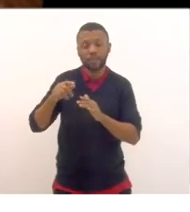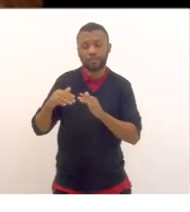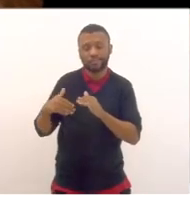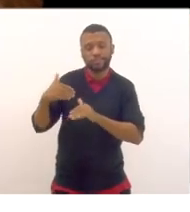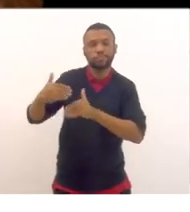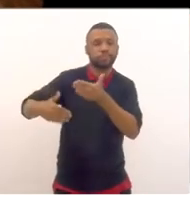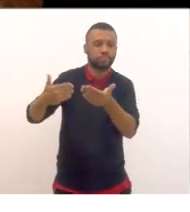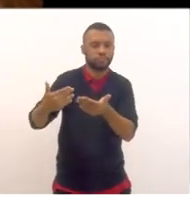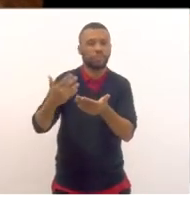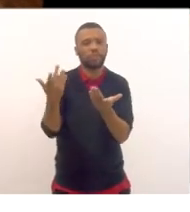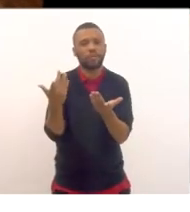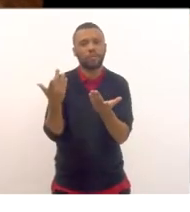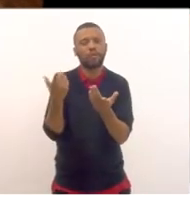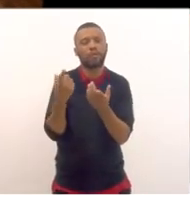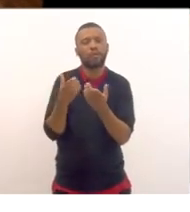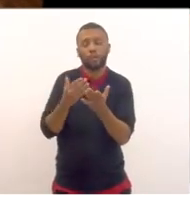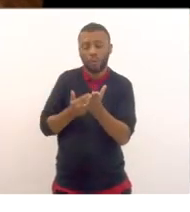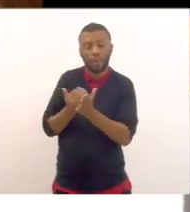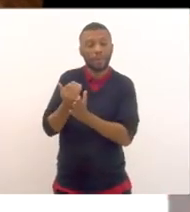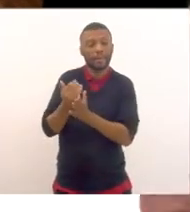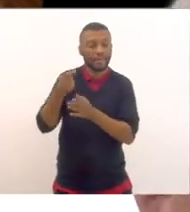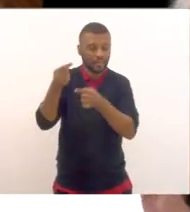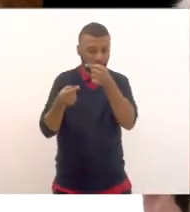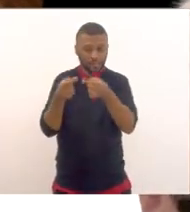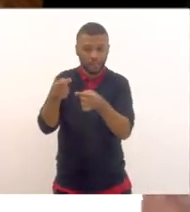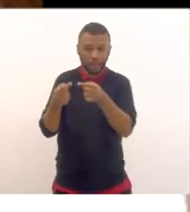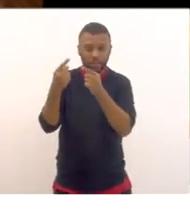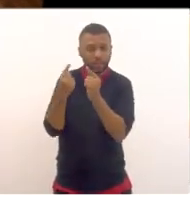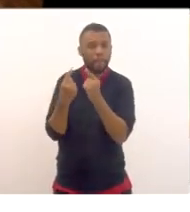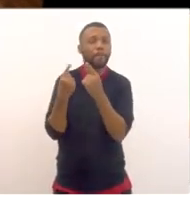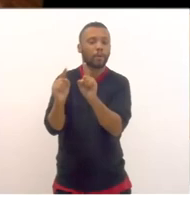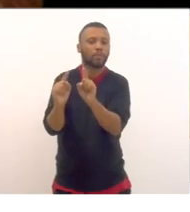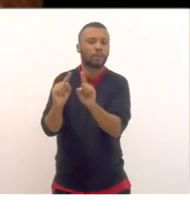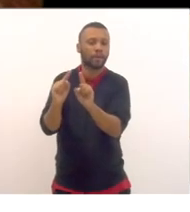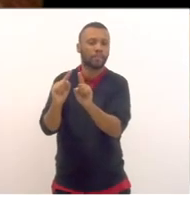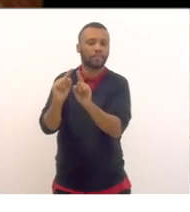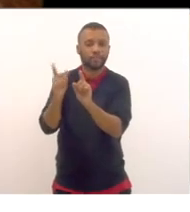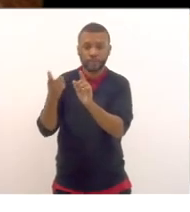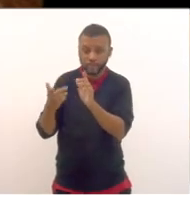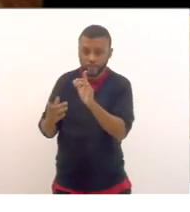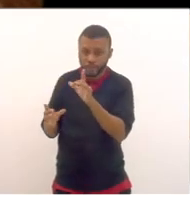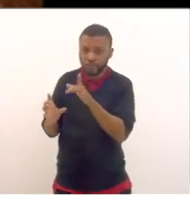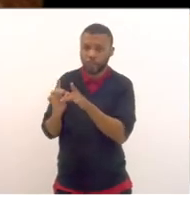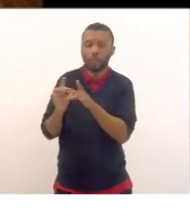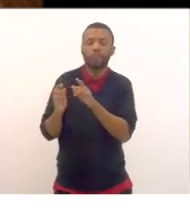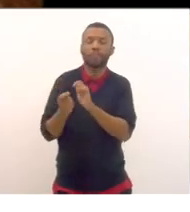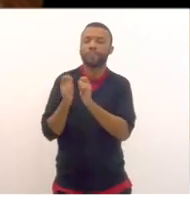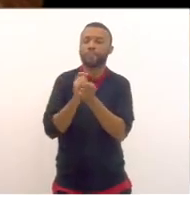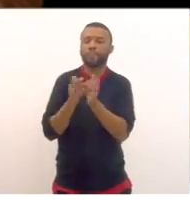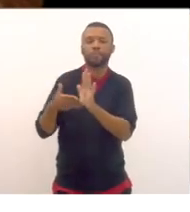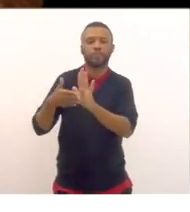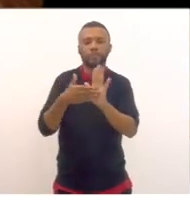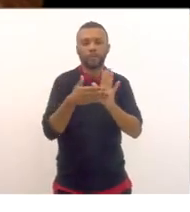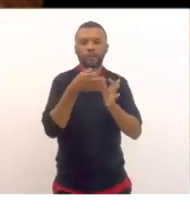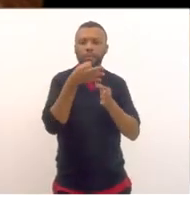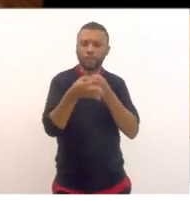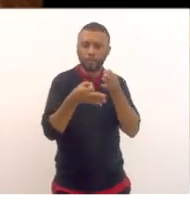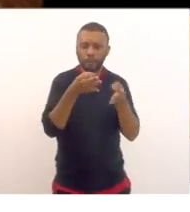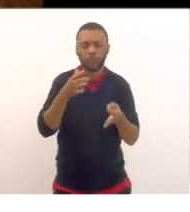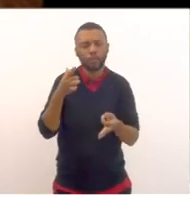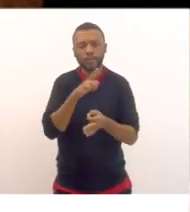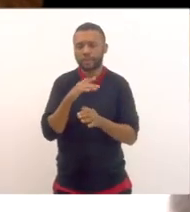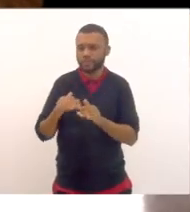vou provocar para que a gente consiga encontrar a partir das medidas adotadas para o problema a gente consiga desdobrar os